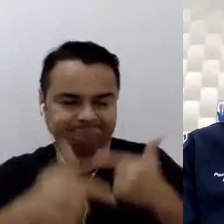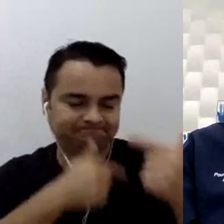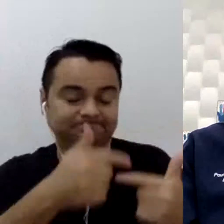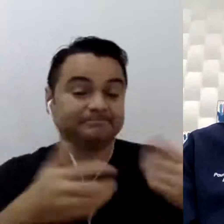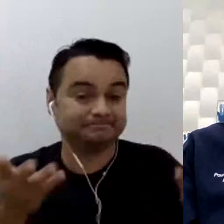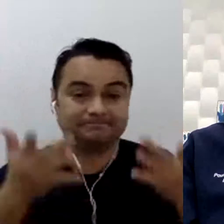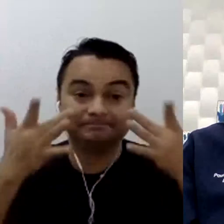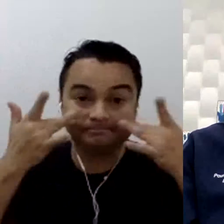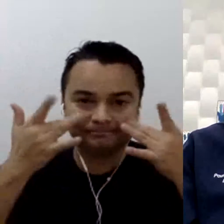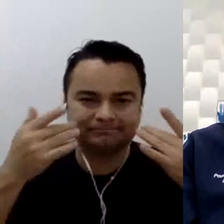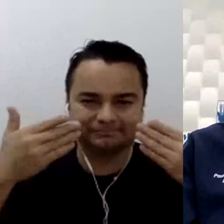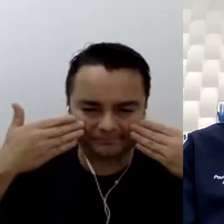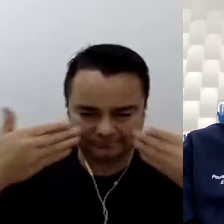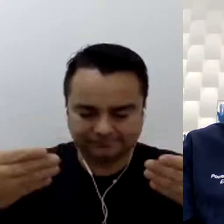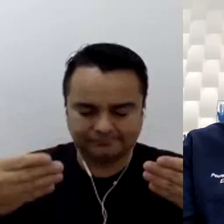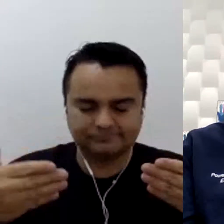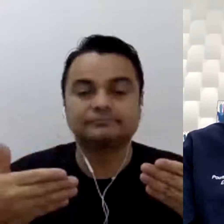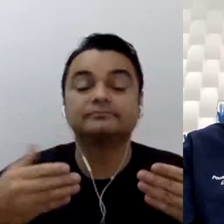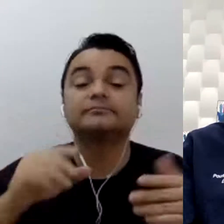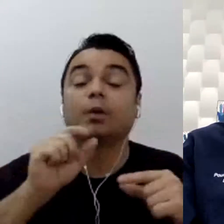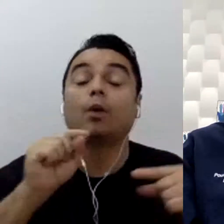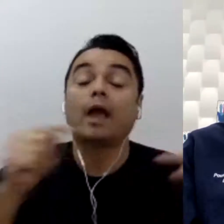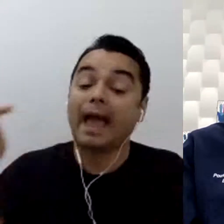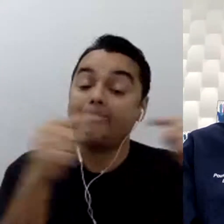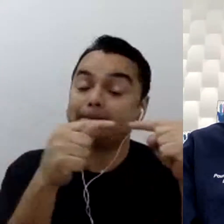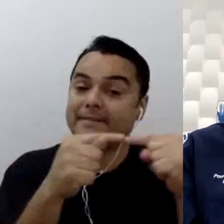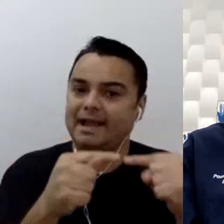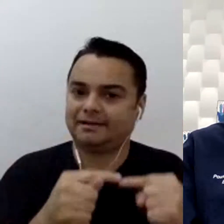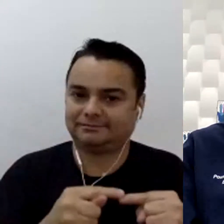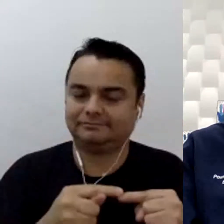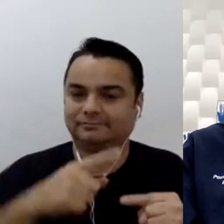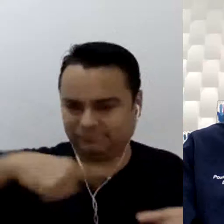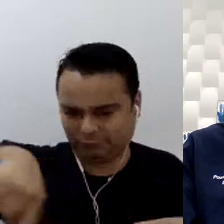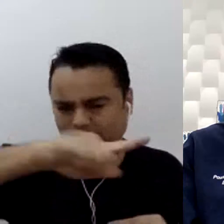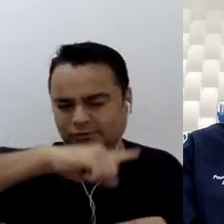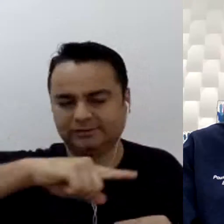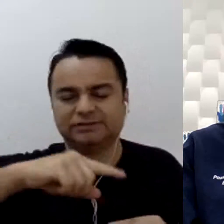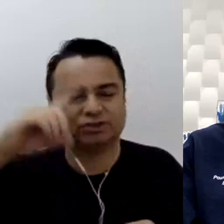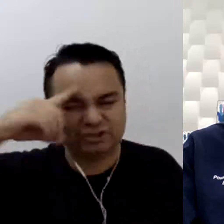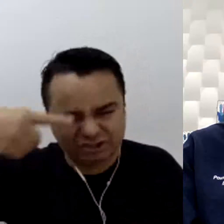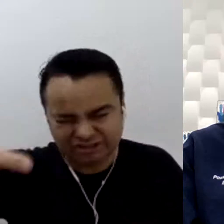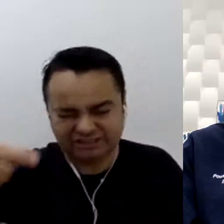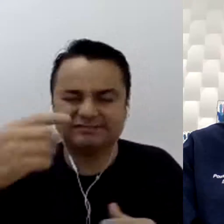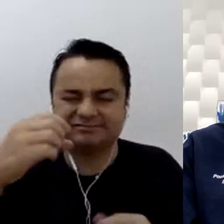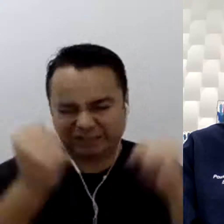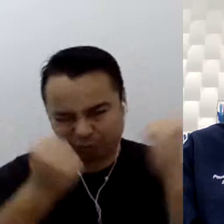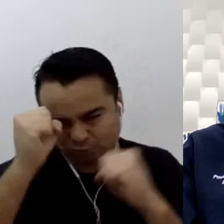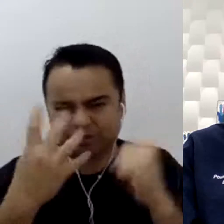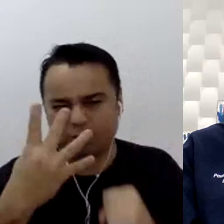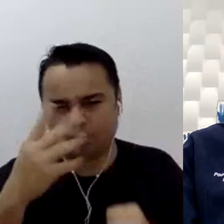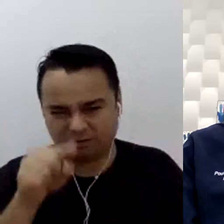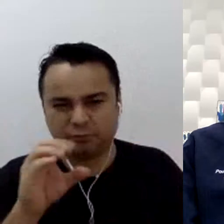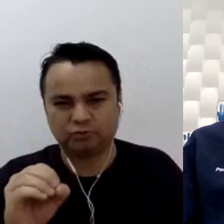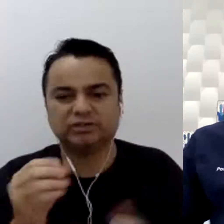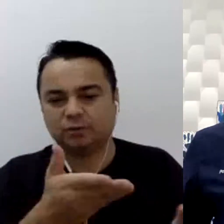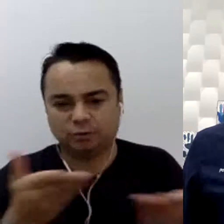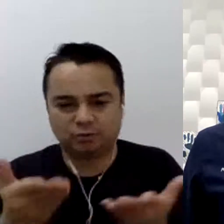aqui para vocês uma aplicabilidade na nossa essência, no dia a dia que a gente utiliza. Então, por